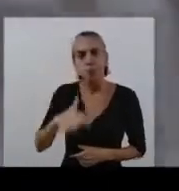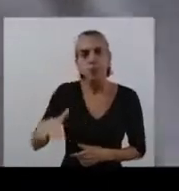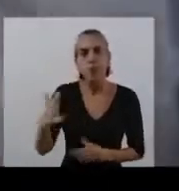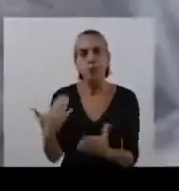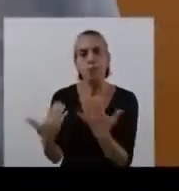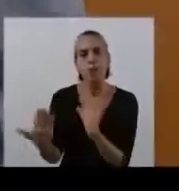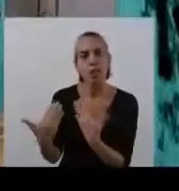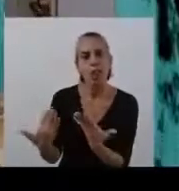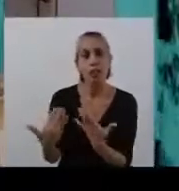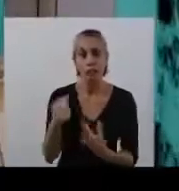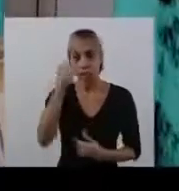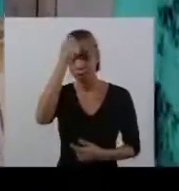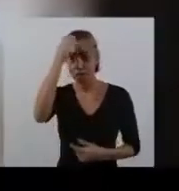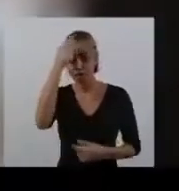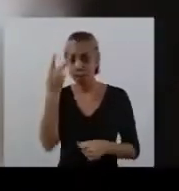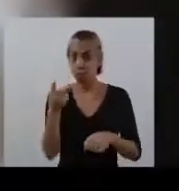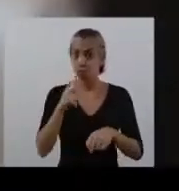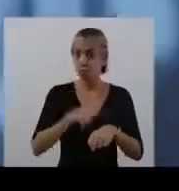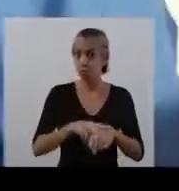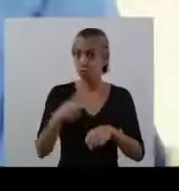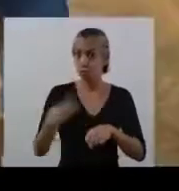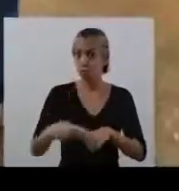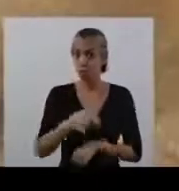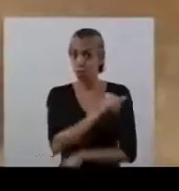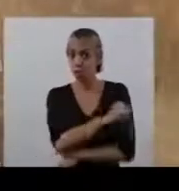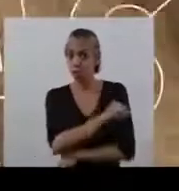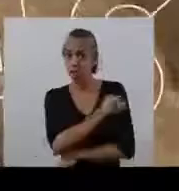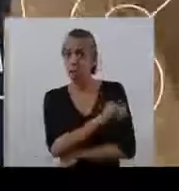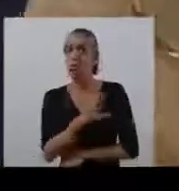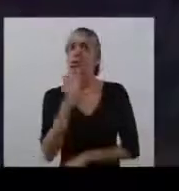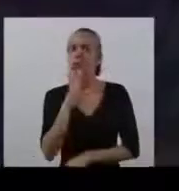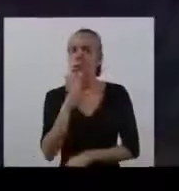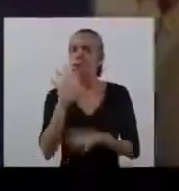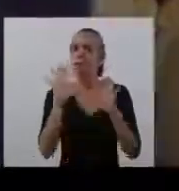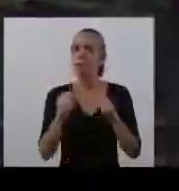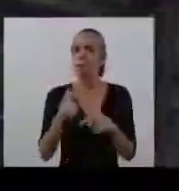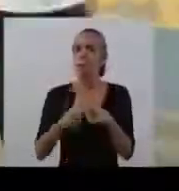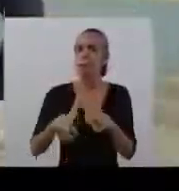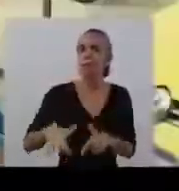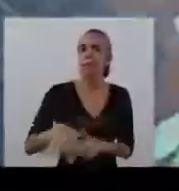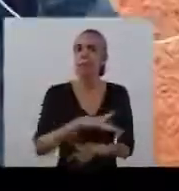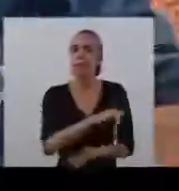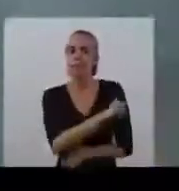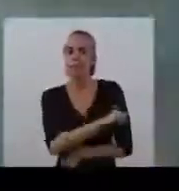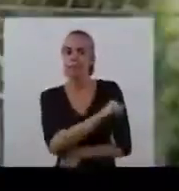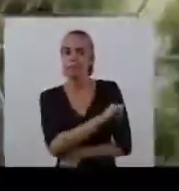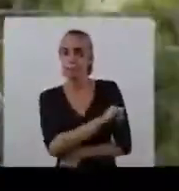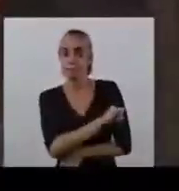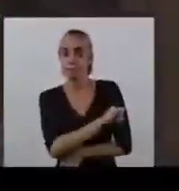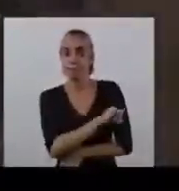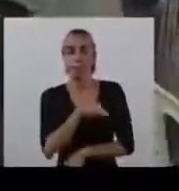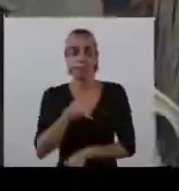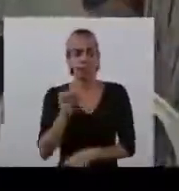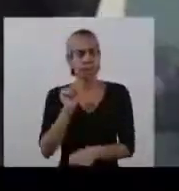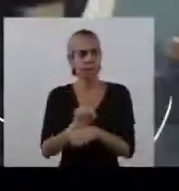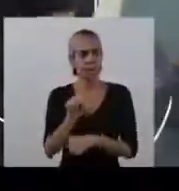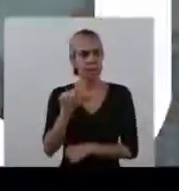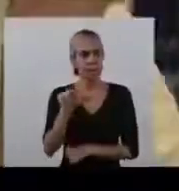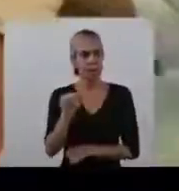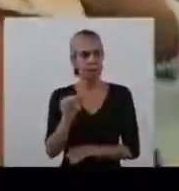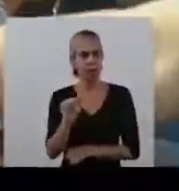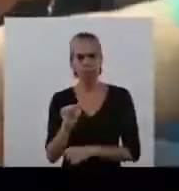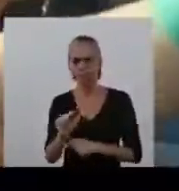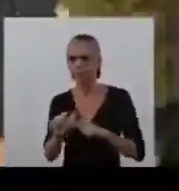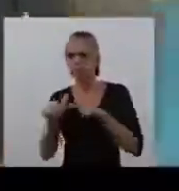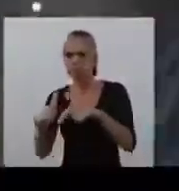povo. Prefeito do Rio por 2 vezes, o Eduardo Paes conhece bem os problemas que os cariocas enfrentam. Também o cara não para,